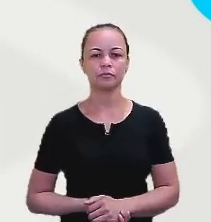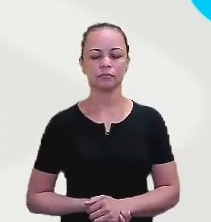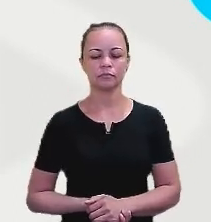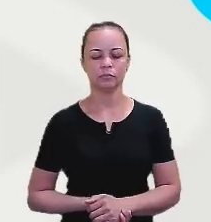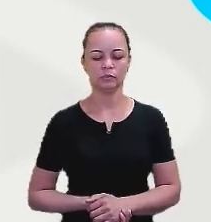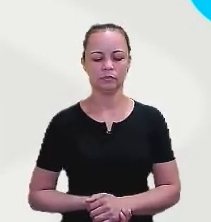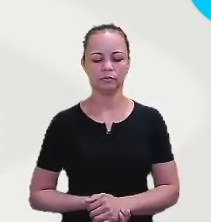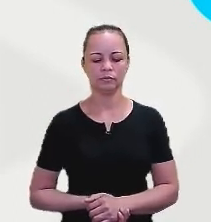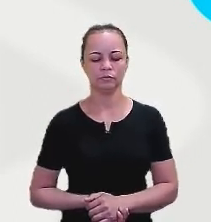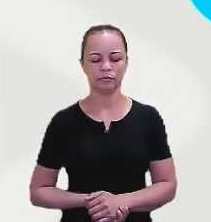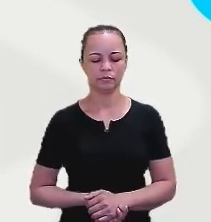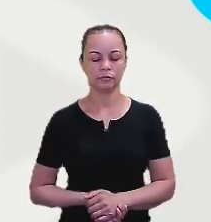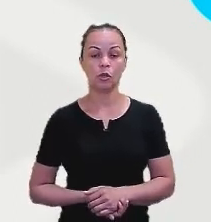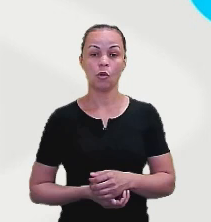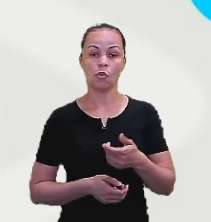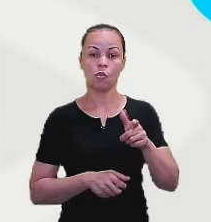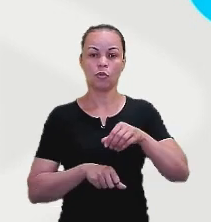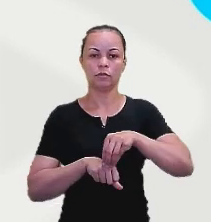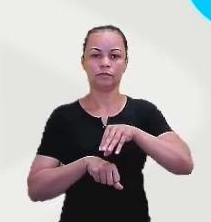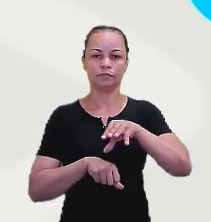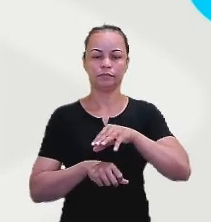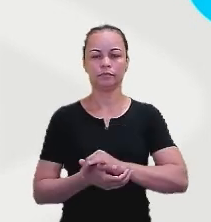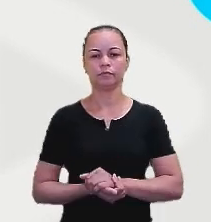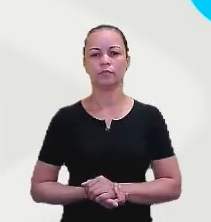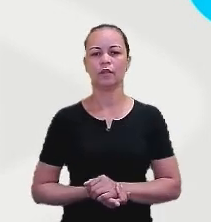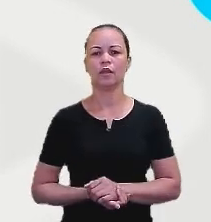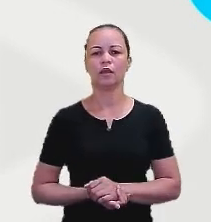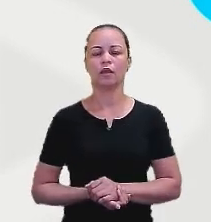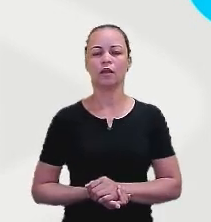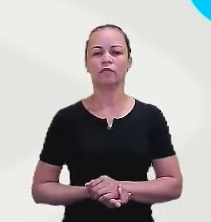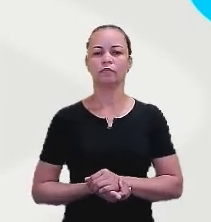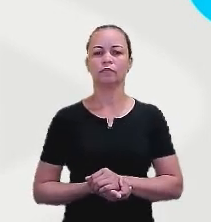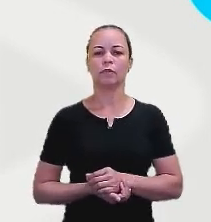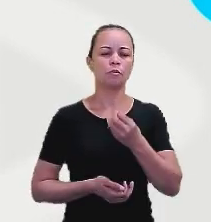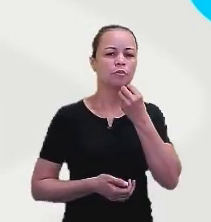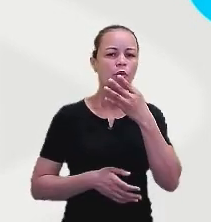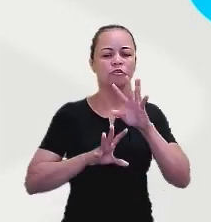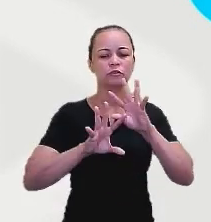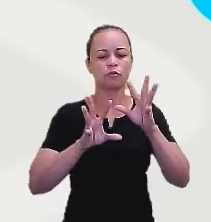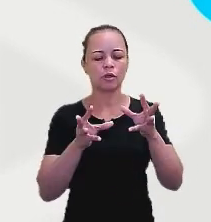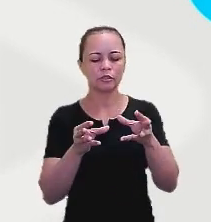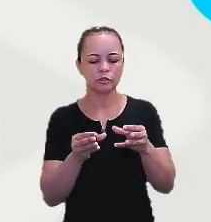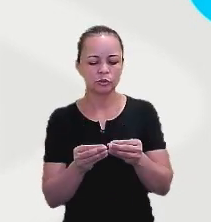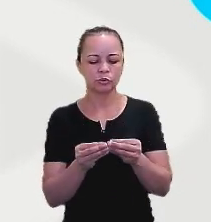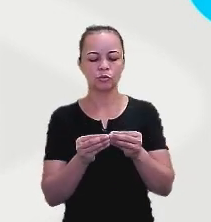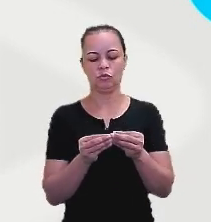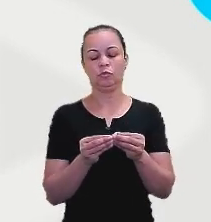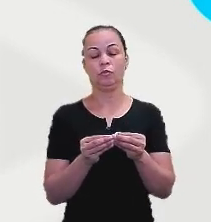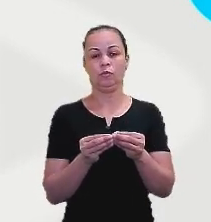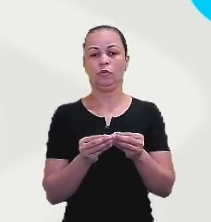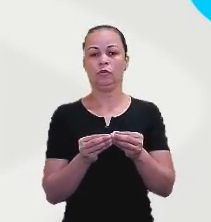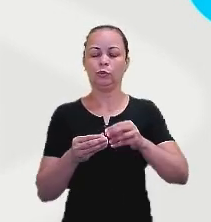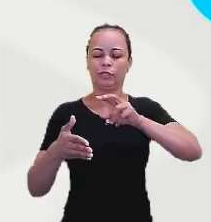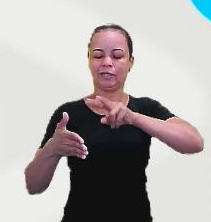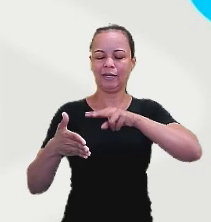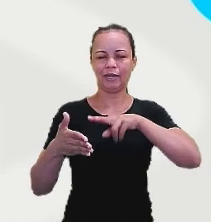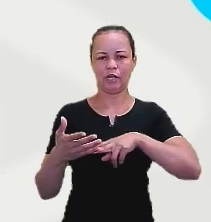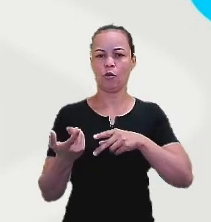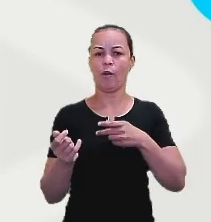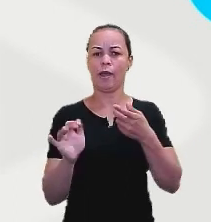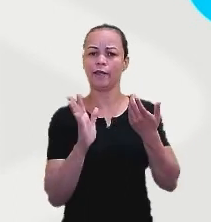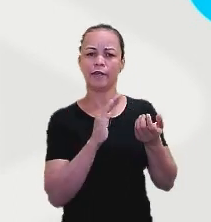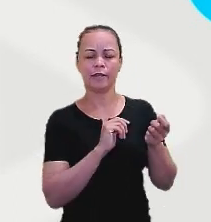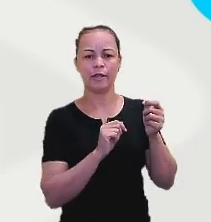Outra dica aqui. Faça um resumo do que leu e explique para alguém ou para si mesmo. Então, você está estudando